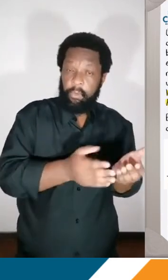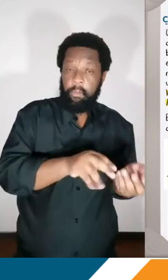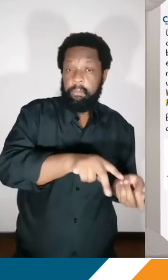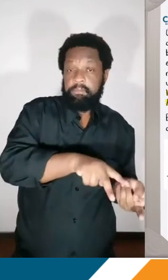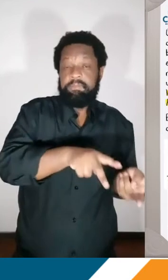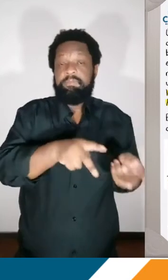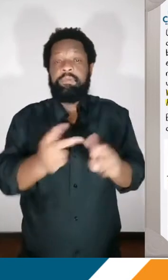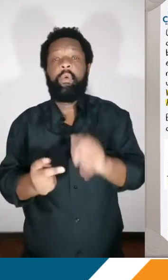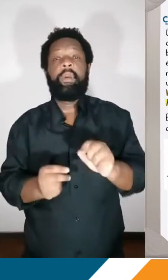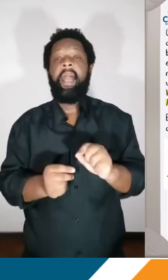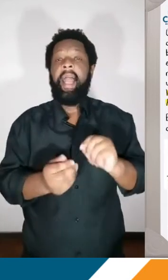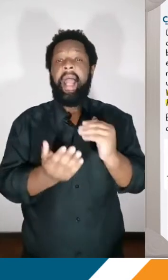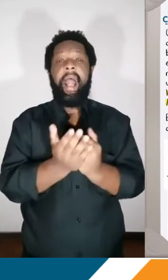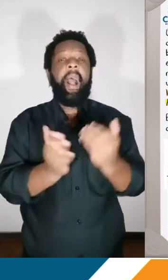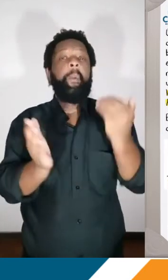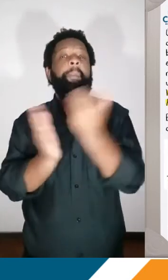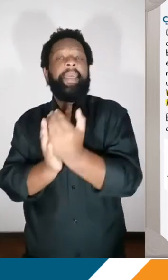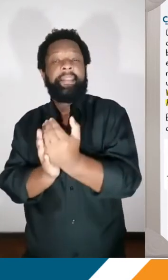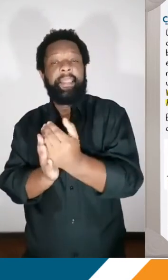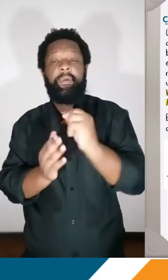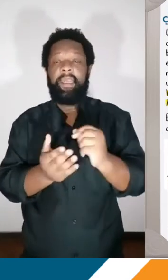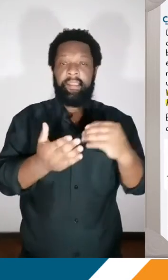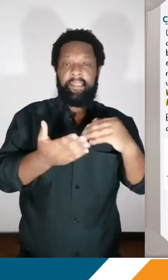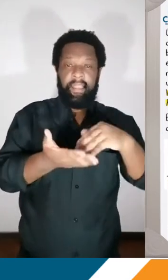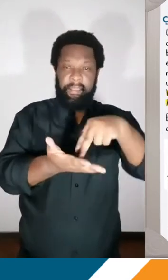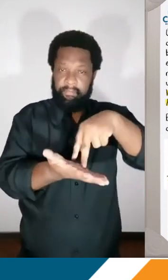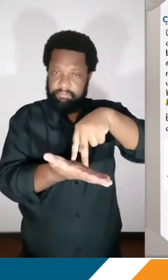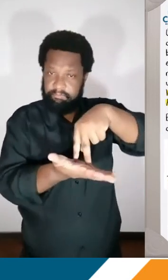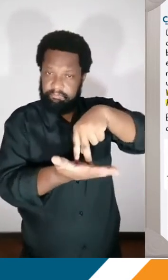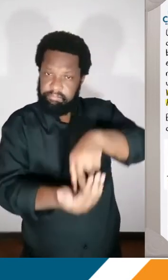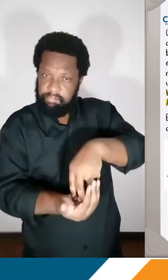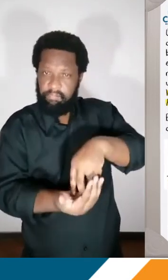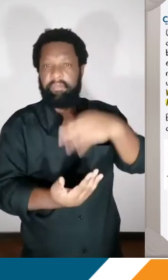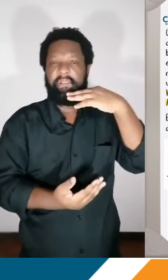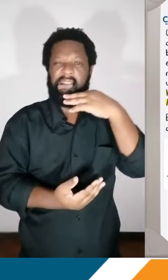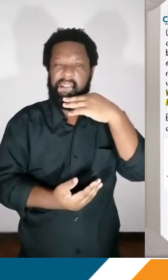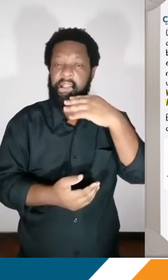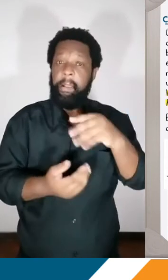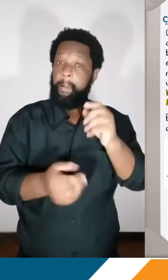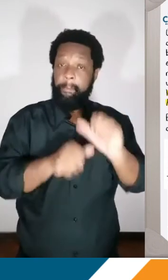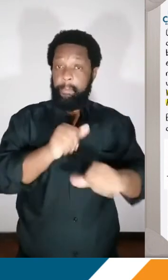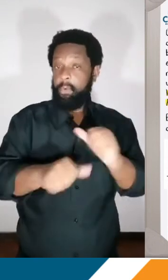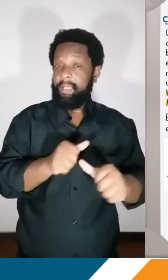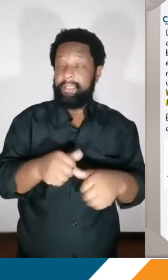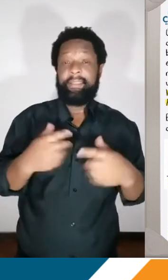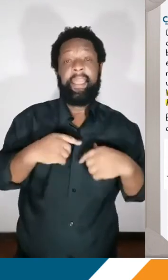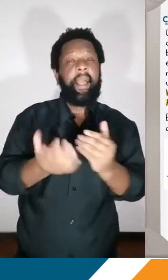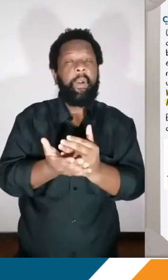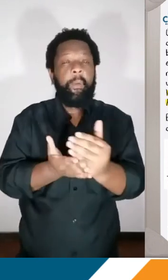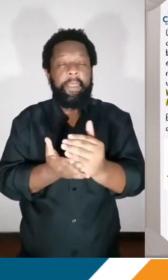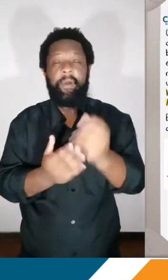e vai aumentar, né, no caso, essa deformação da mola, da cama elástica. E aí ele